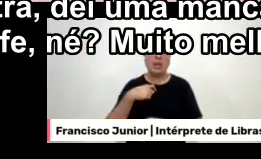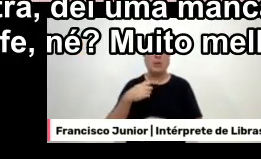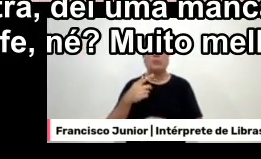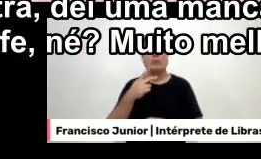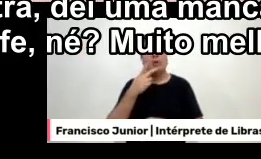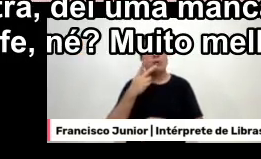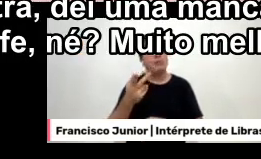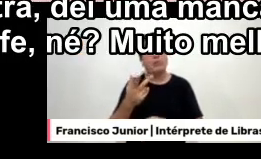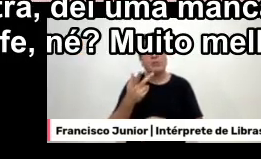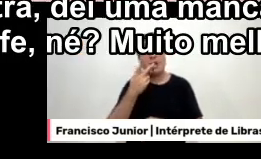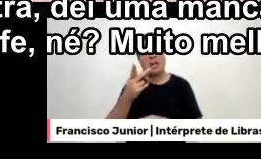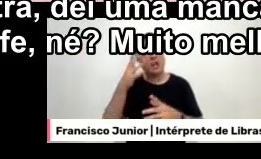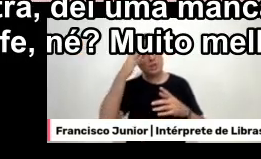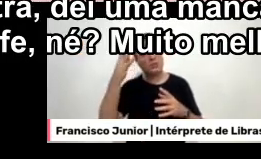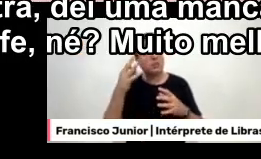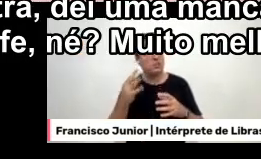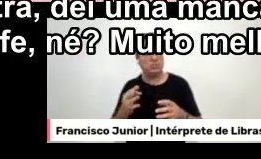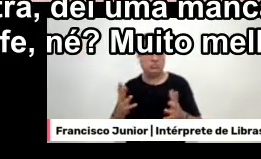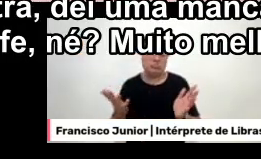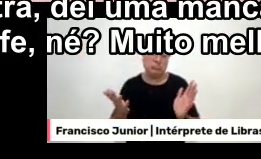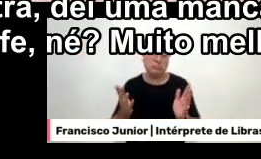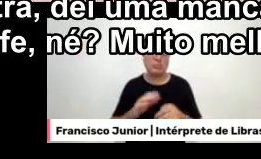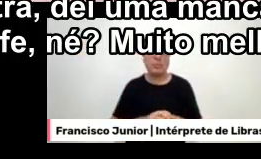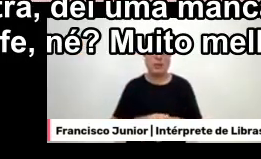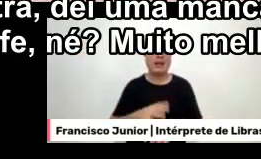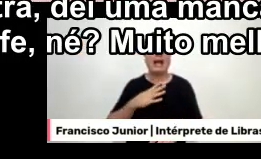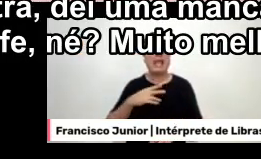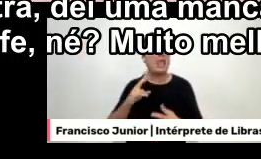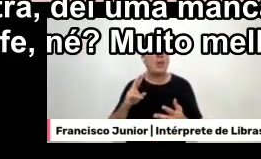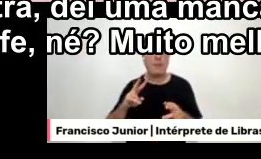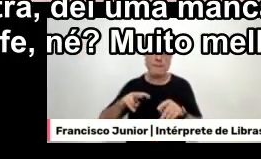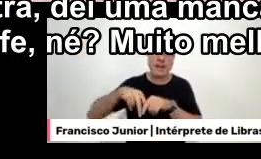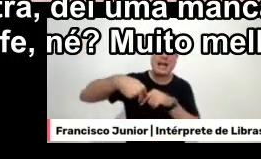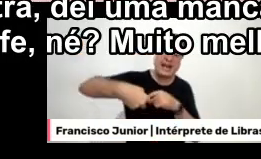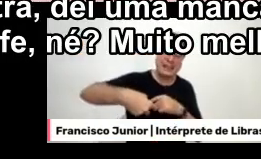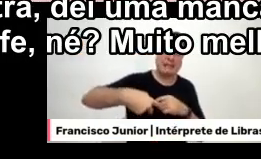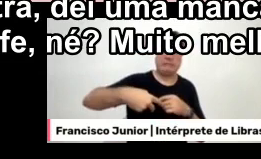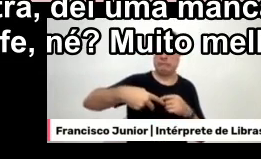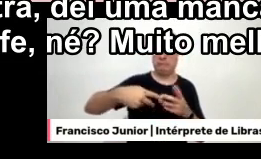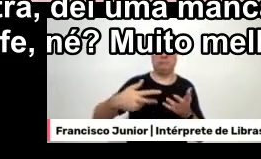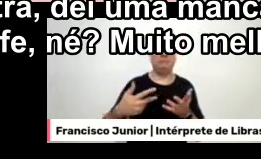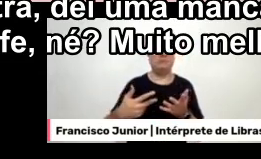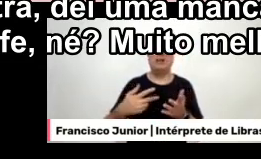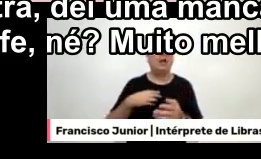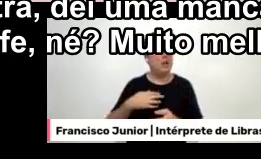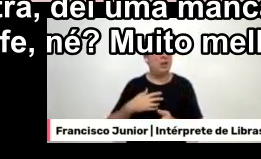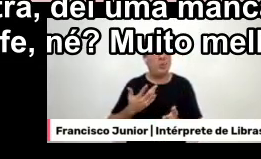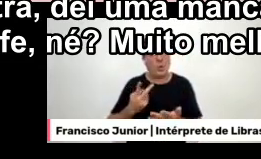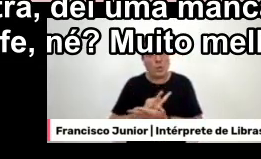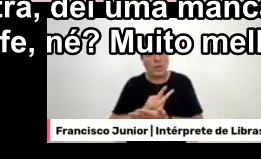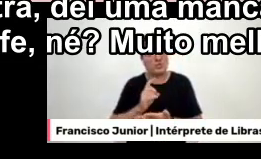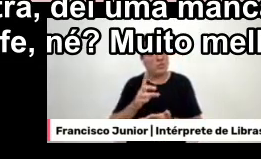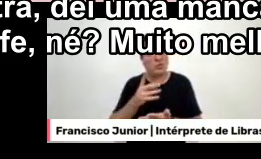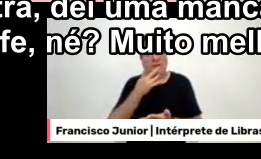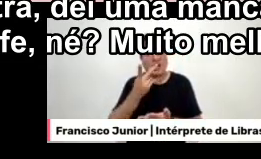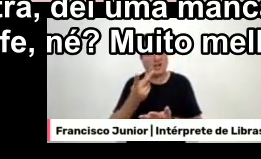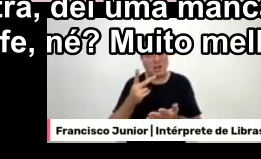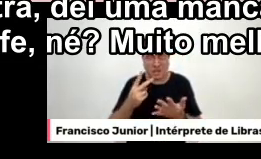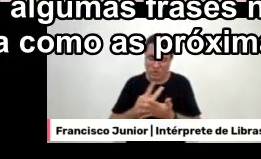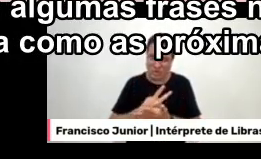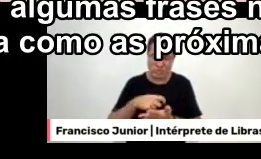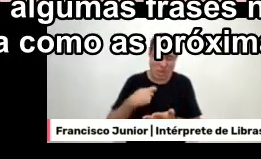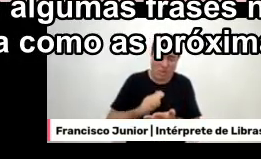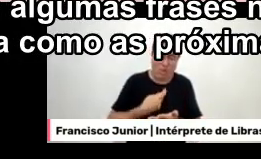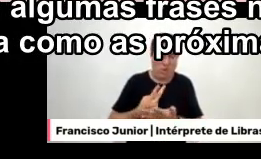desentendido. Ou outra, dei uma mancada. Não, gente, eu cometi uma gafe, né? Muito melhor, muito mais bonito,